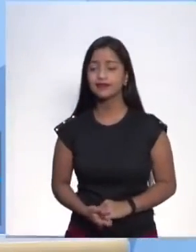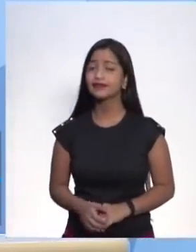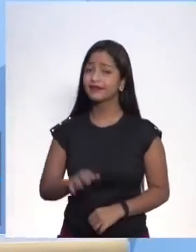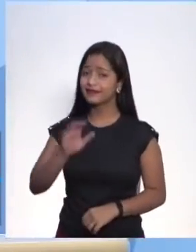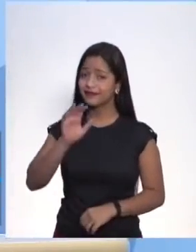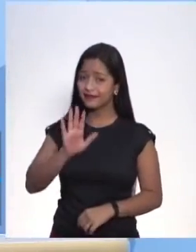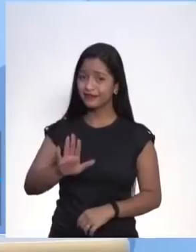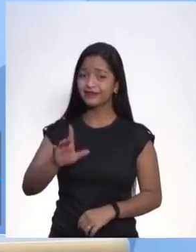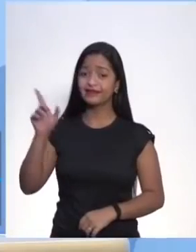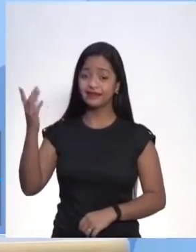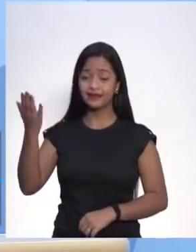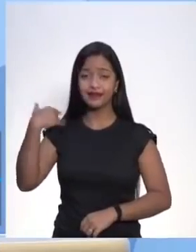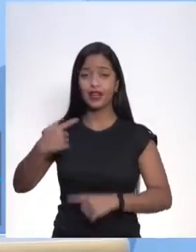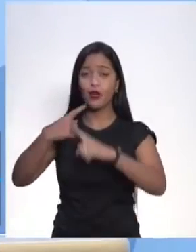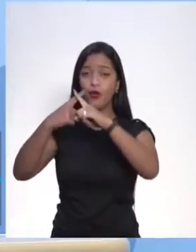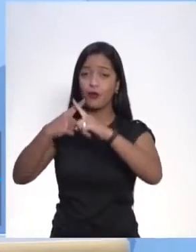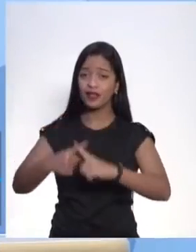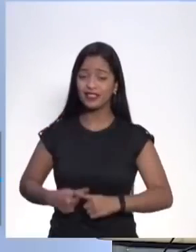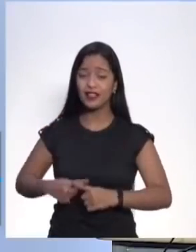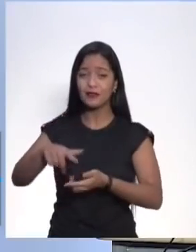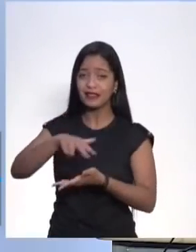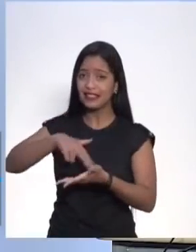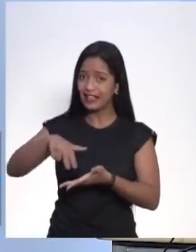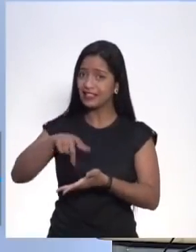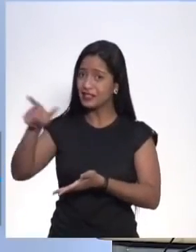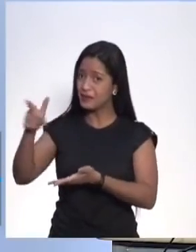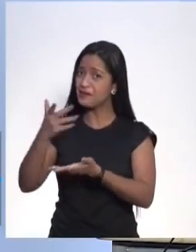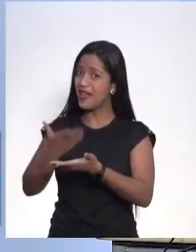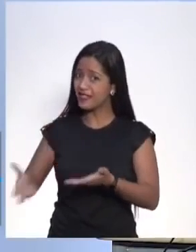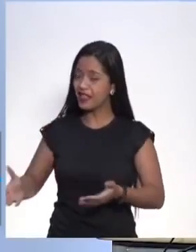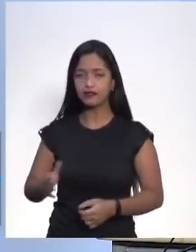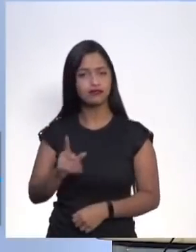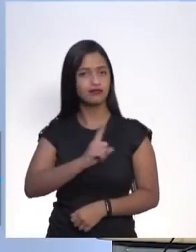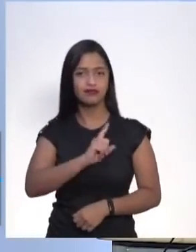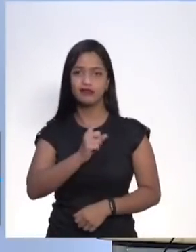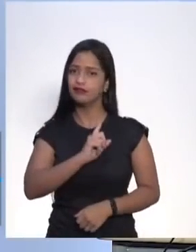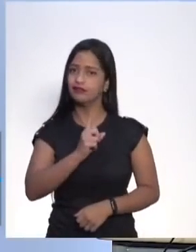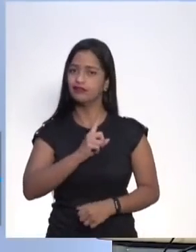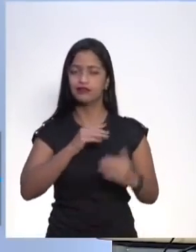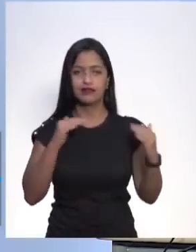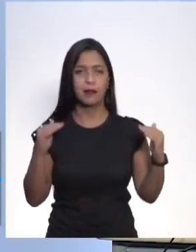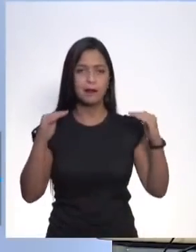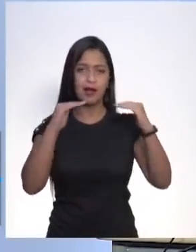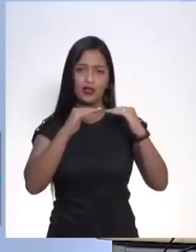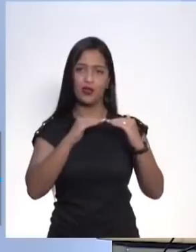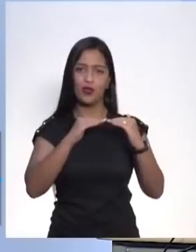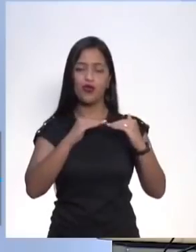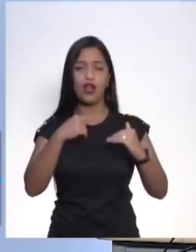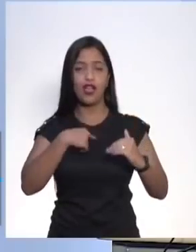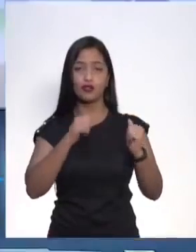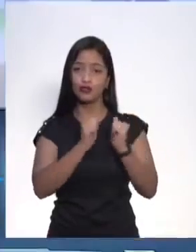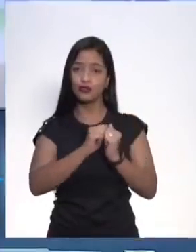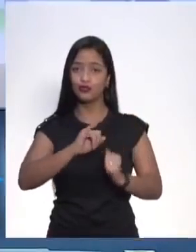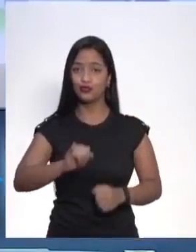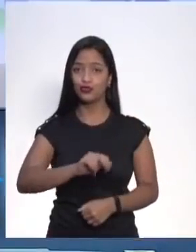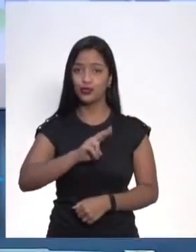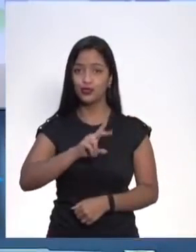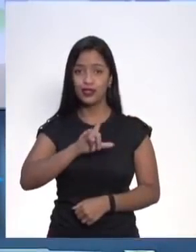né? Não, foi um empate técnico ali naquela ocasião. Foi um empate técnico entre eu e a Juliana. Ah, eu acho que não, hein?